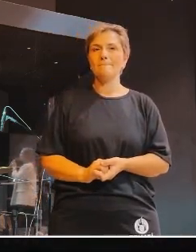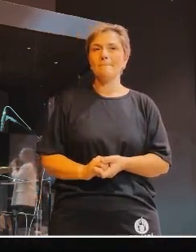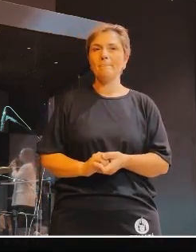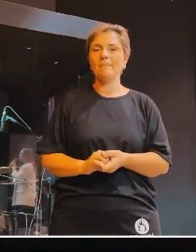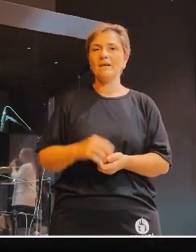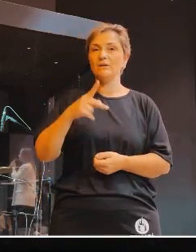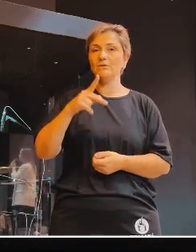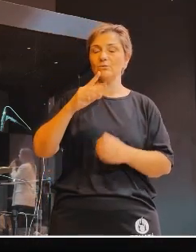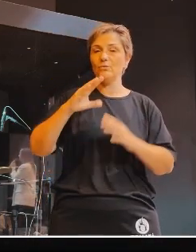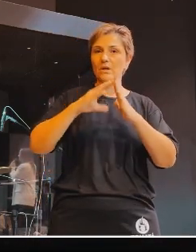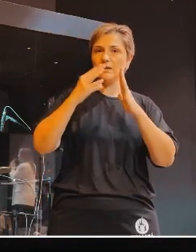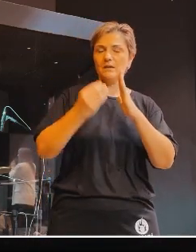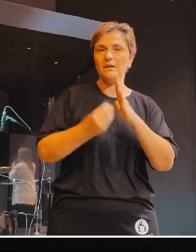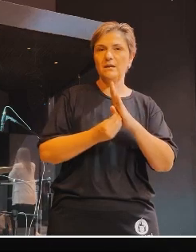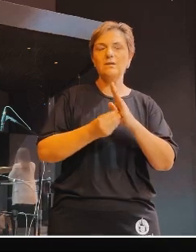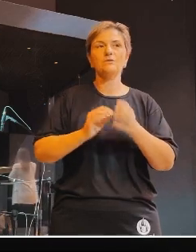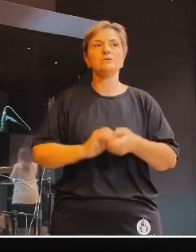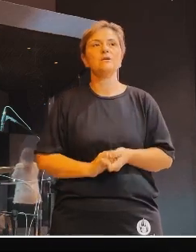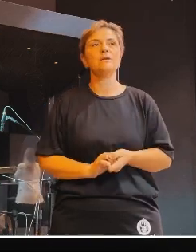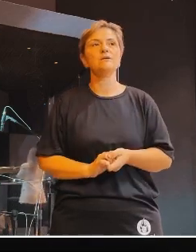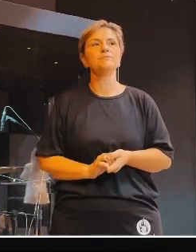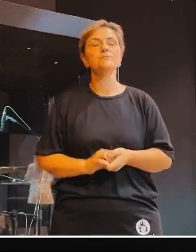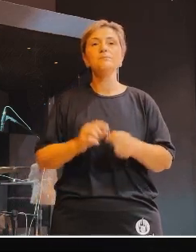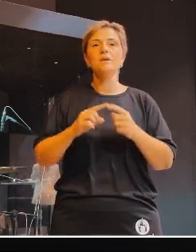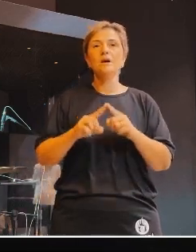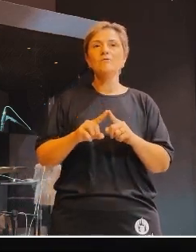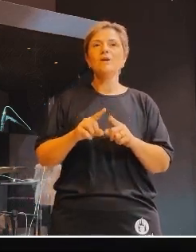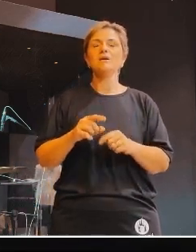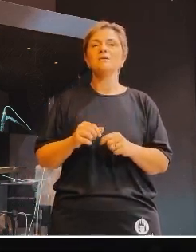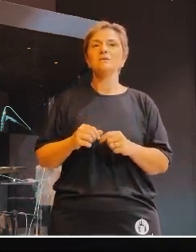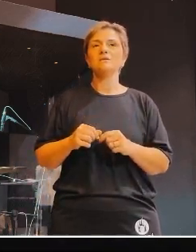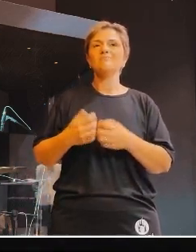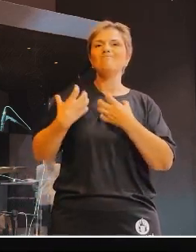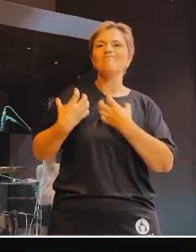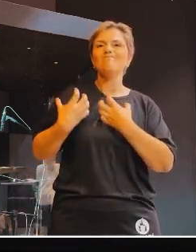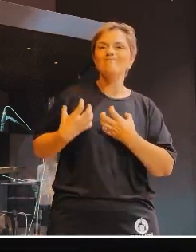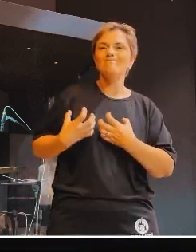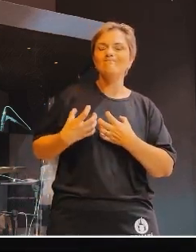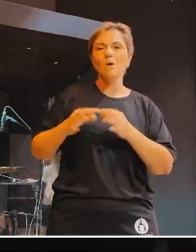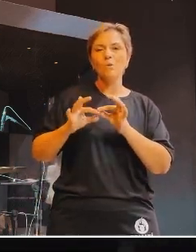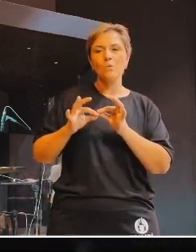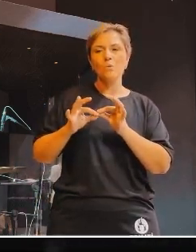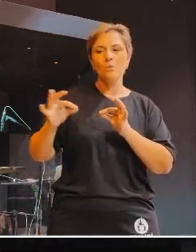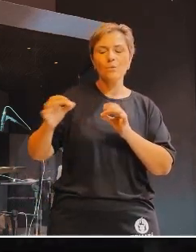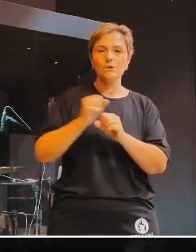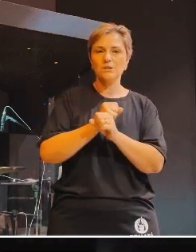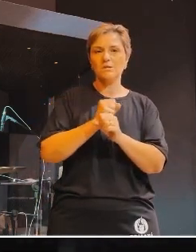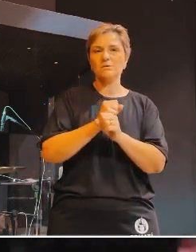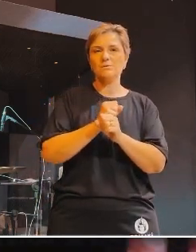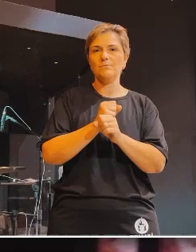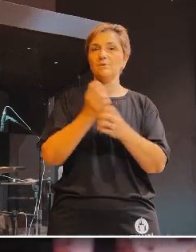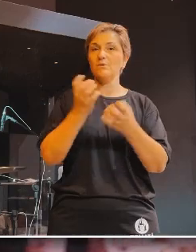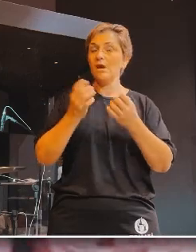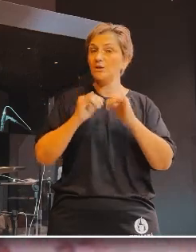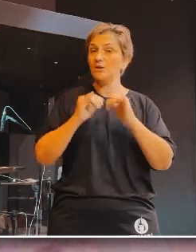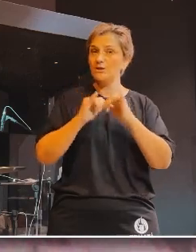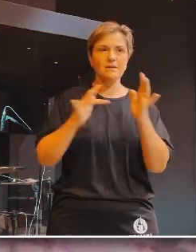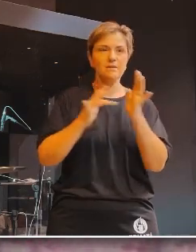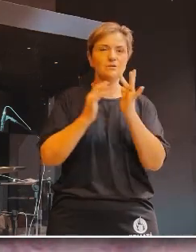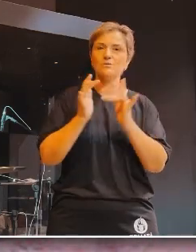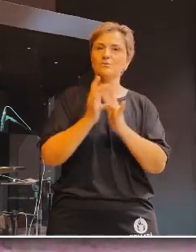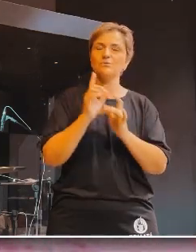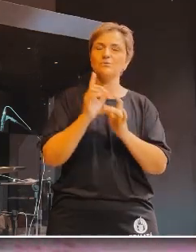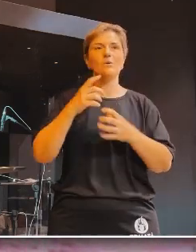na sua igreja. Talvez isso se tornou um fardo ao longo dos anos. Mas eu quero te dizer que Jesus não é um